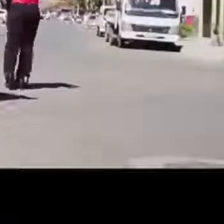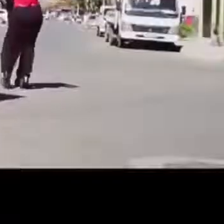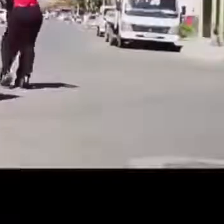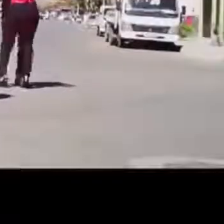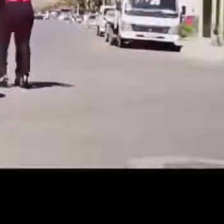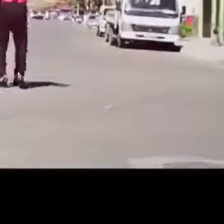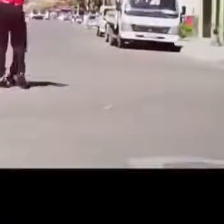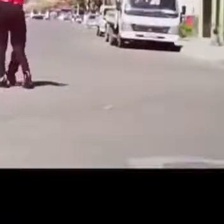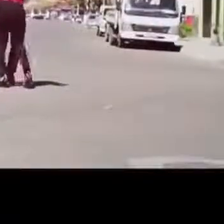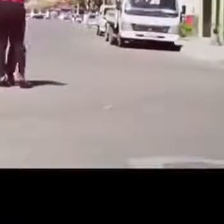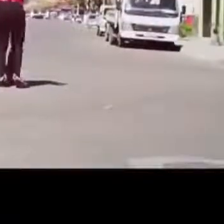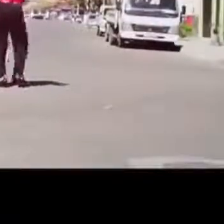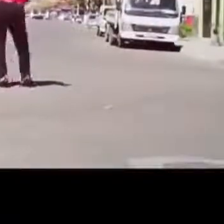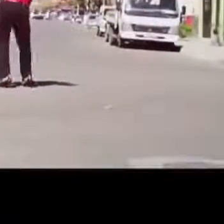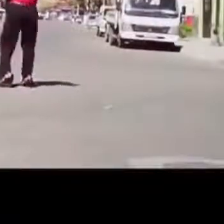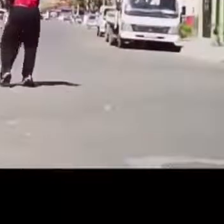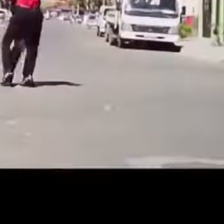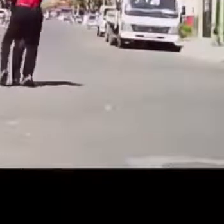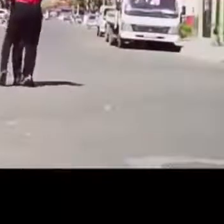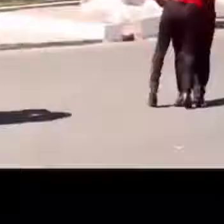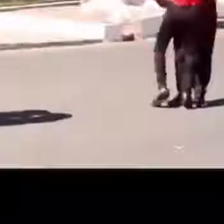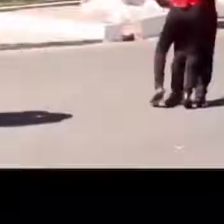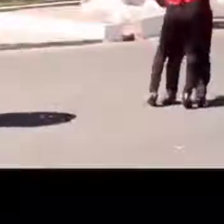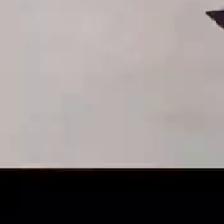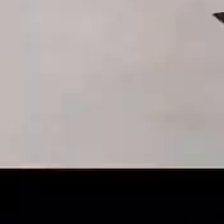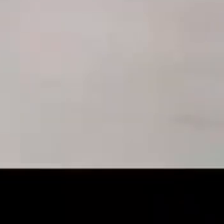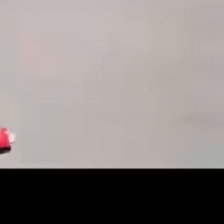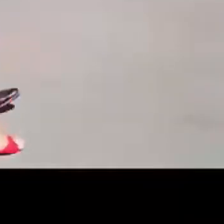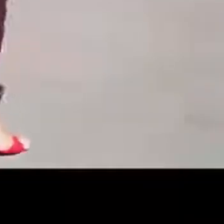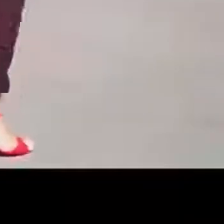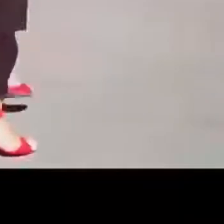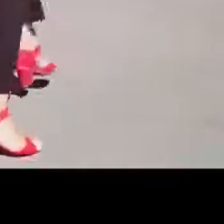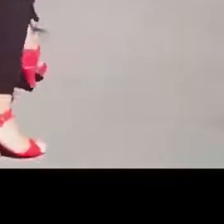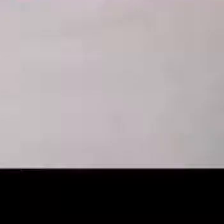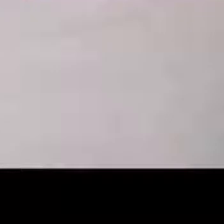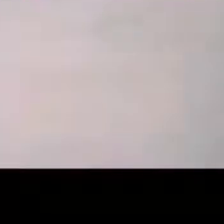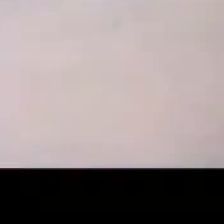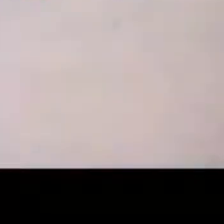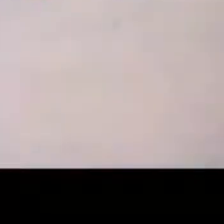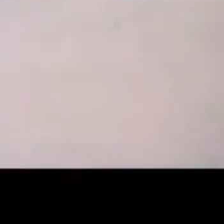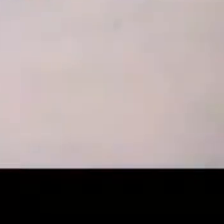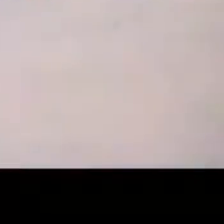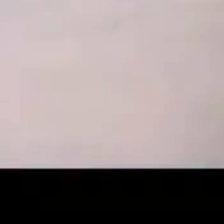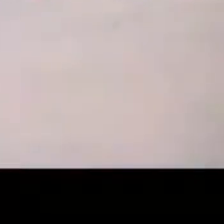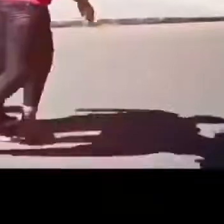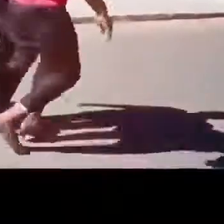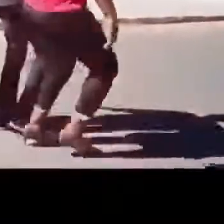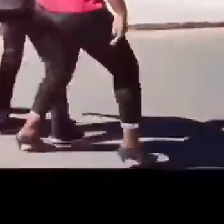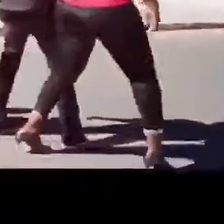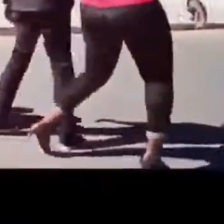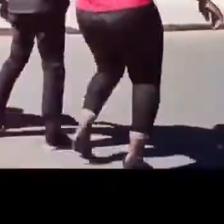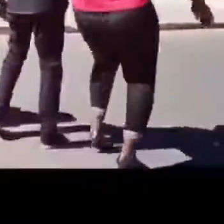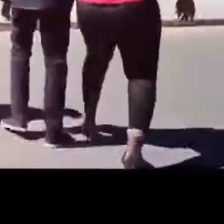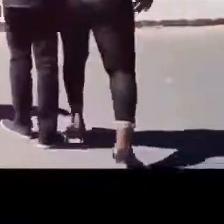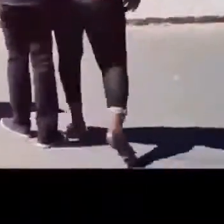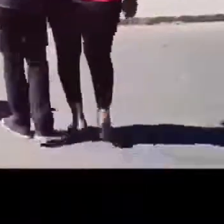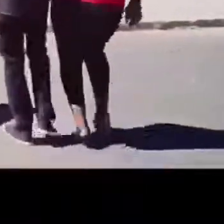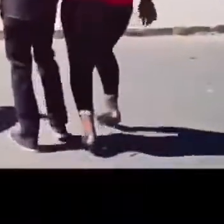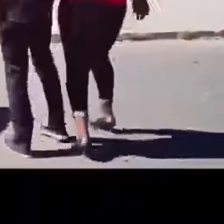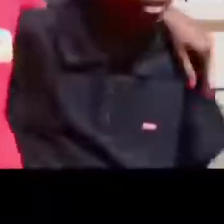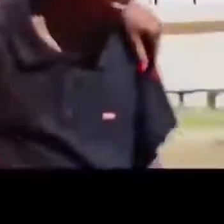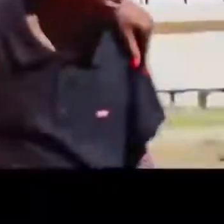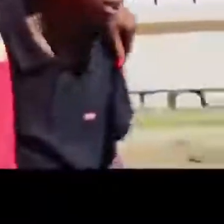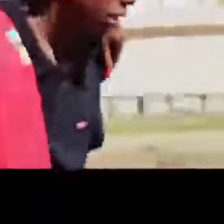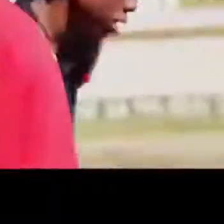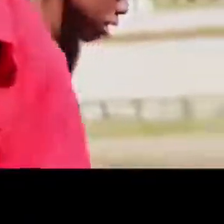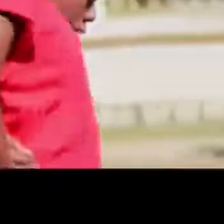Oh baby, tudo. Estou pronto para começar a